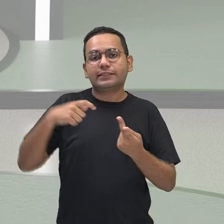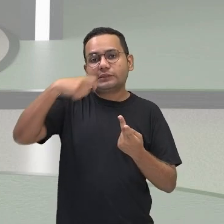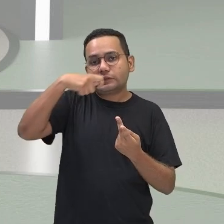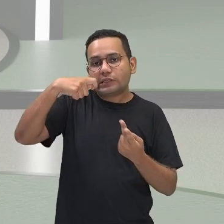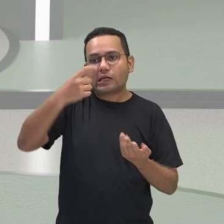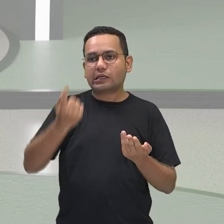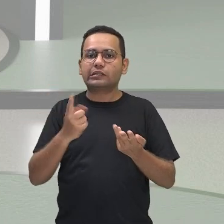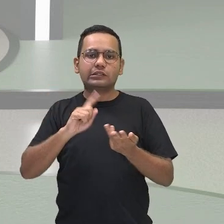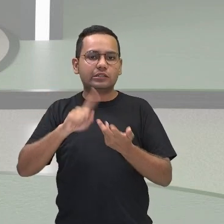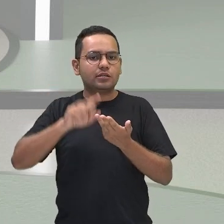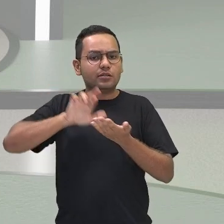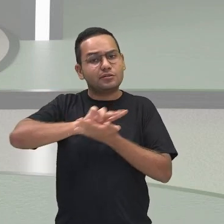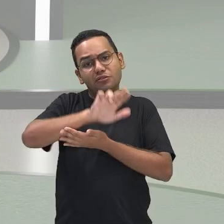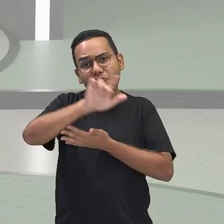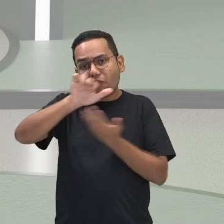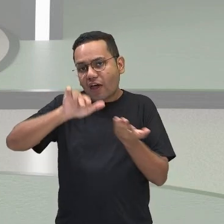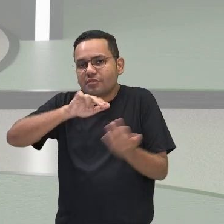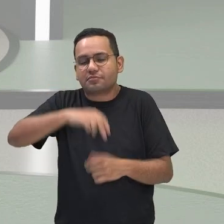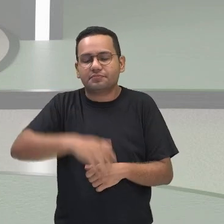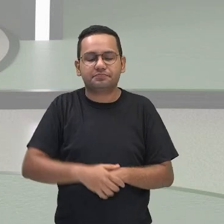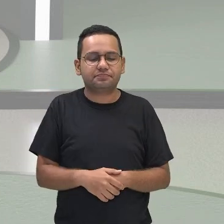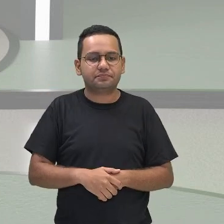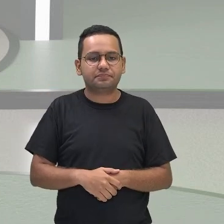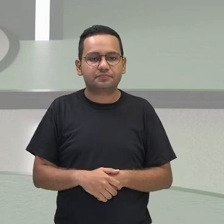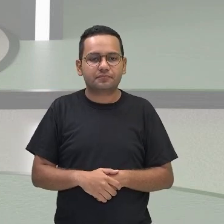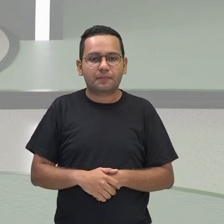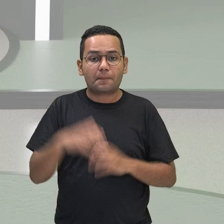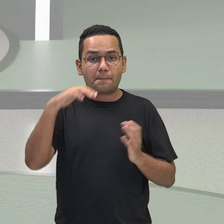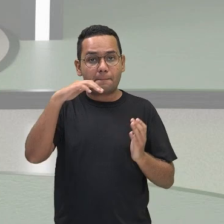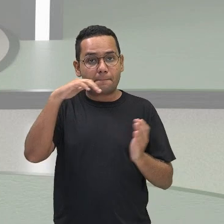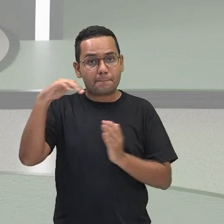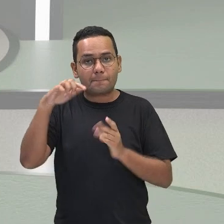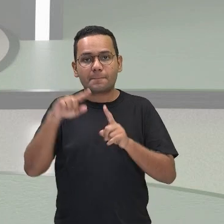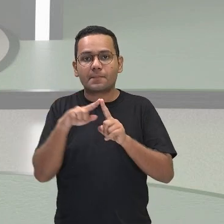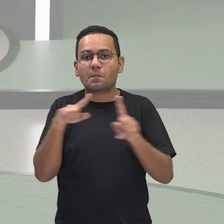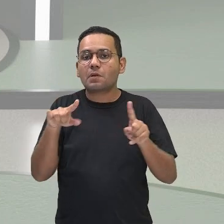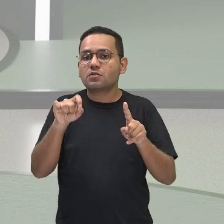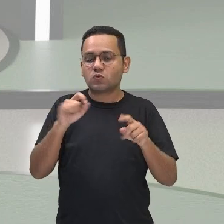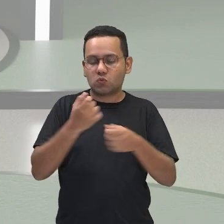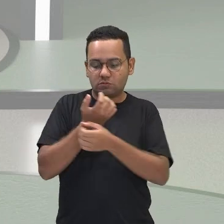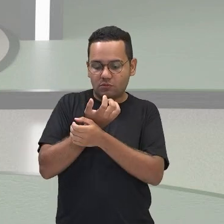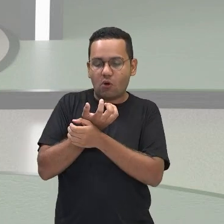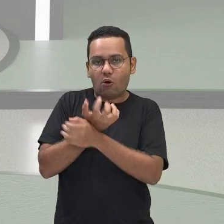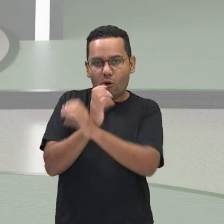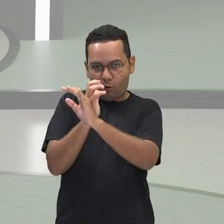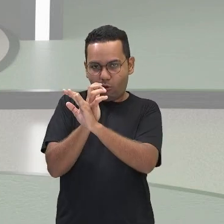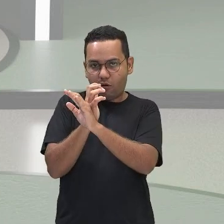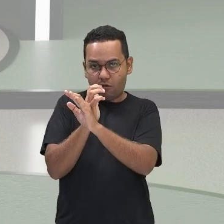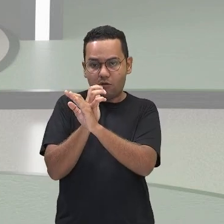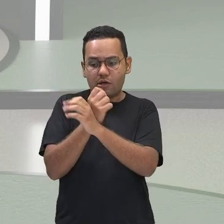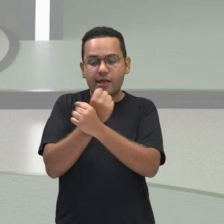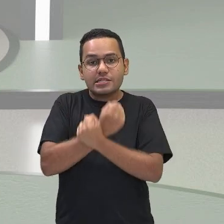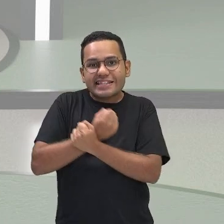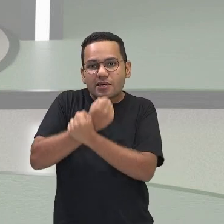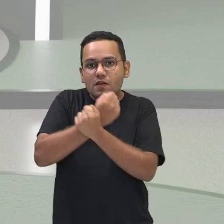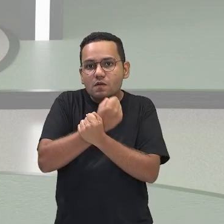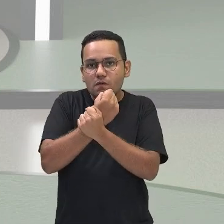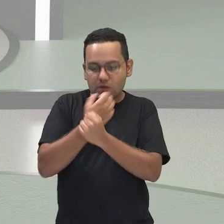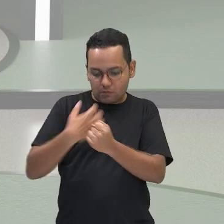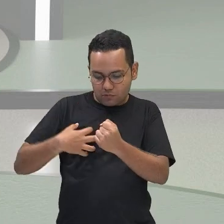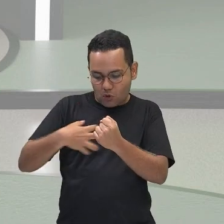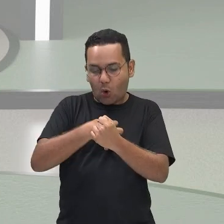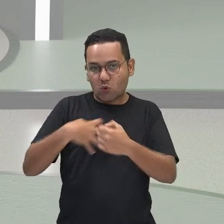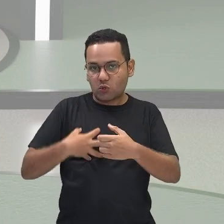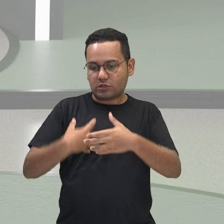dente. Além disso, os ossos protegem os órgãos internos e